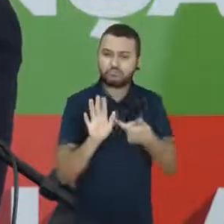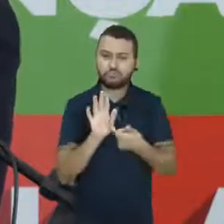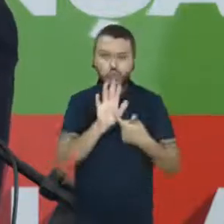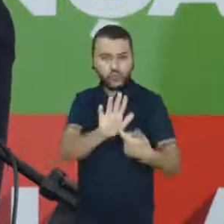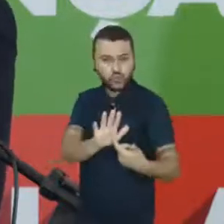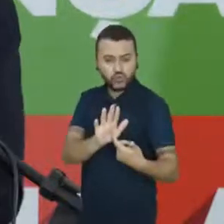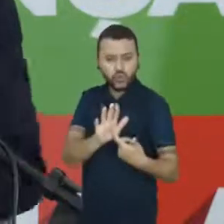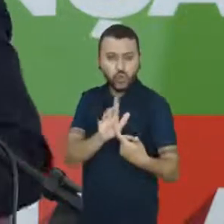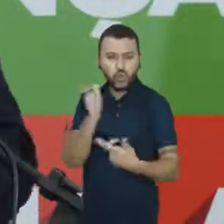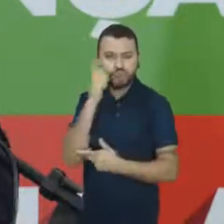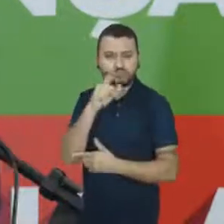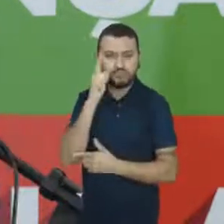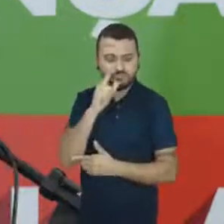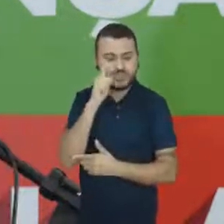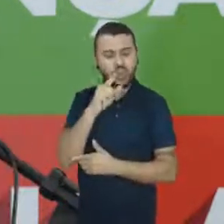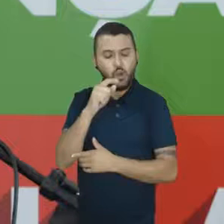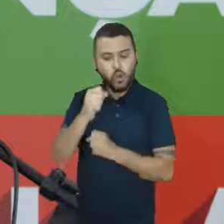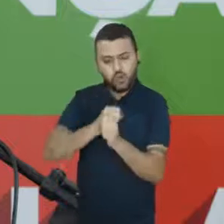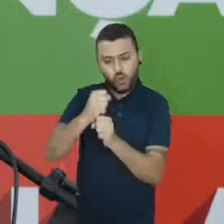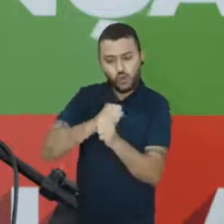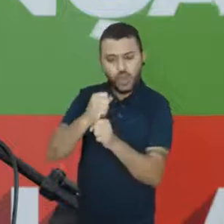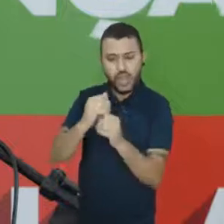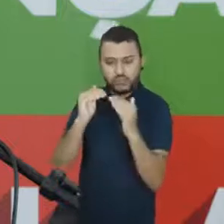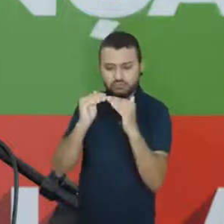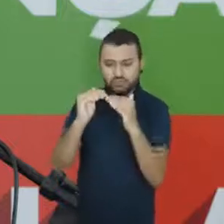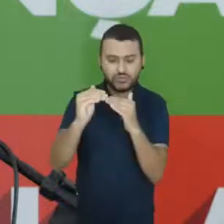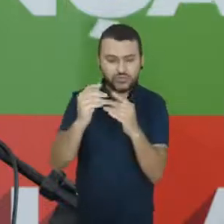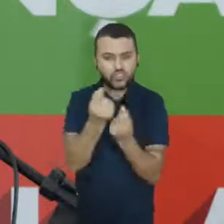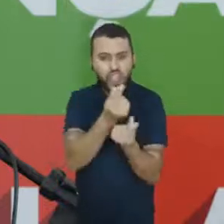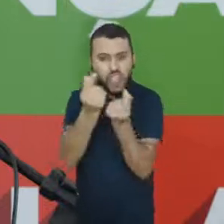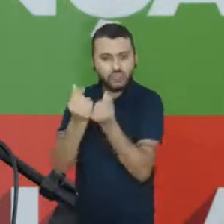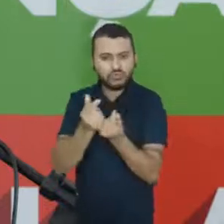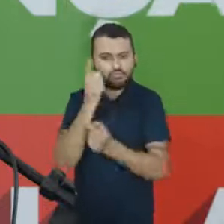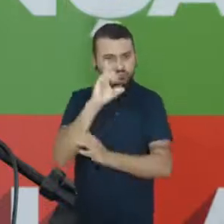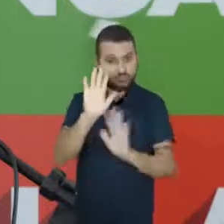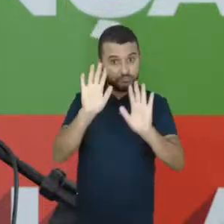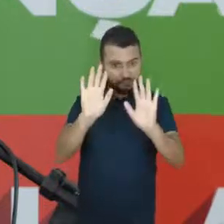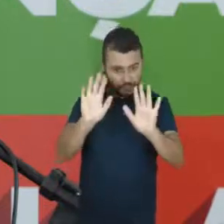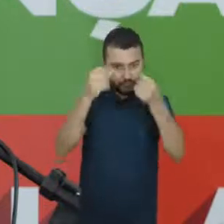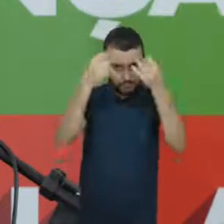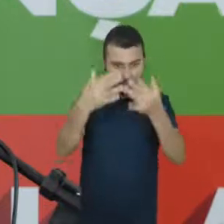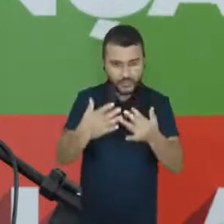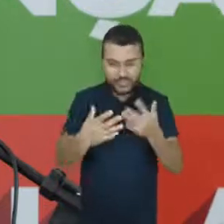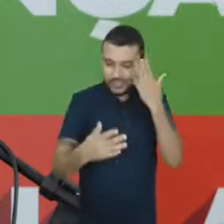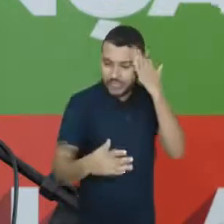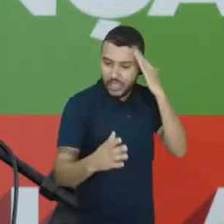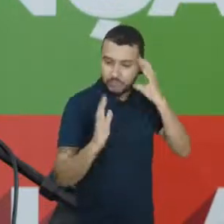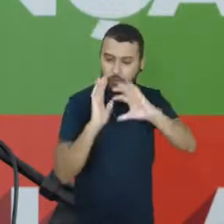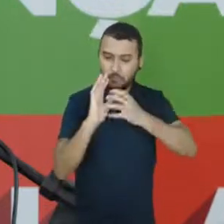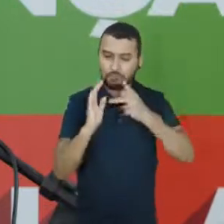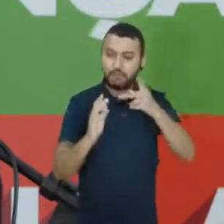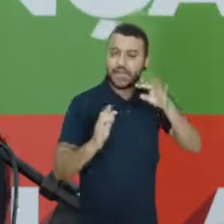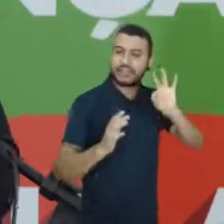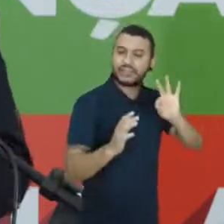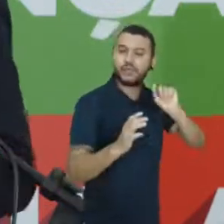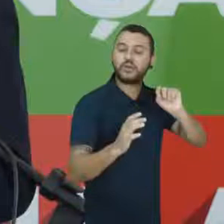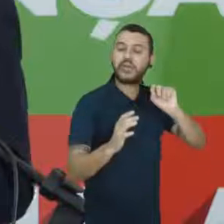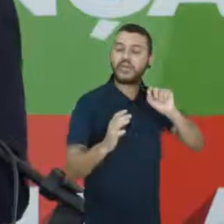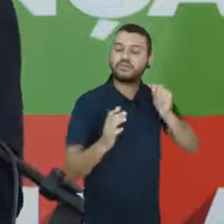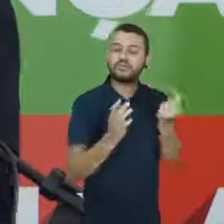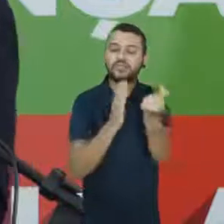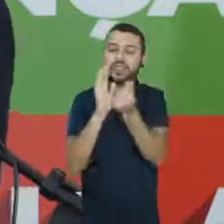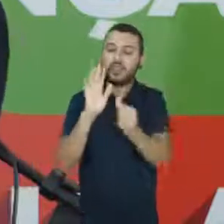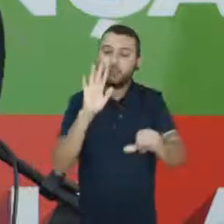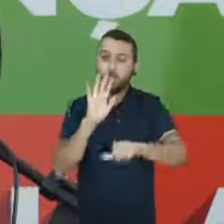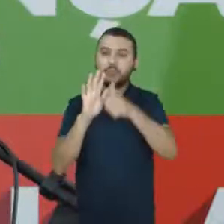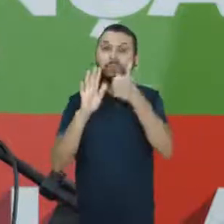primário todo ano. E você sabe que dentro do PT, esse negócio de fazer superávit primário, fez